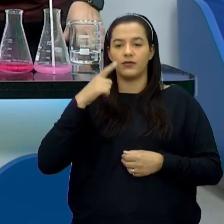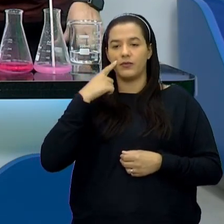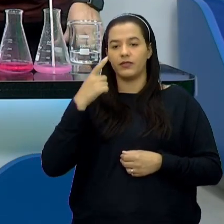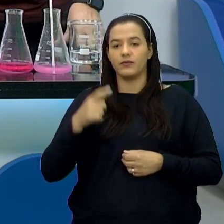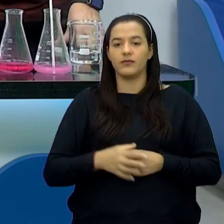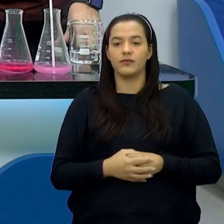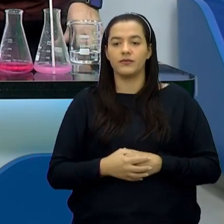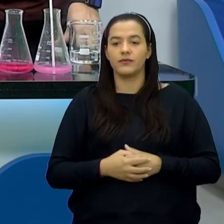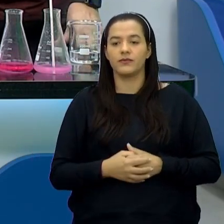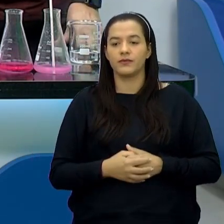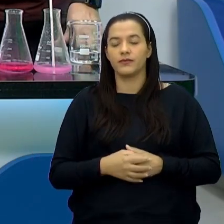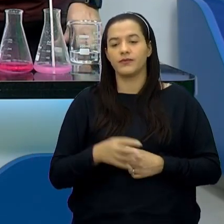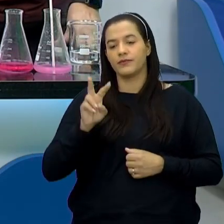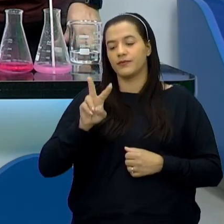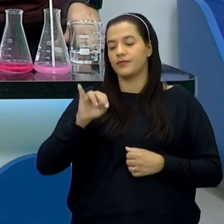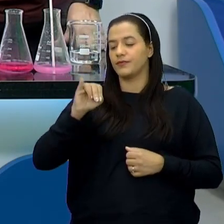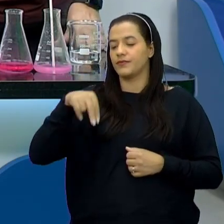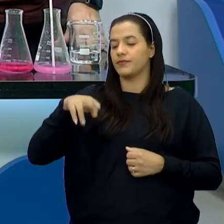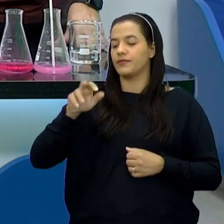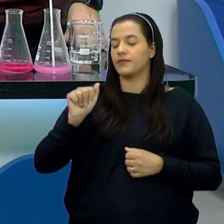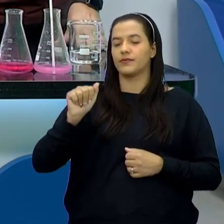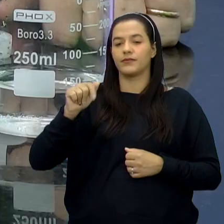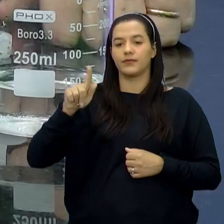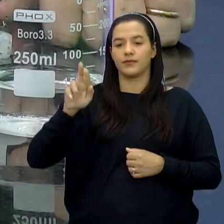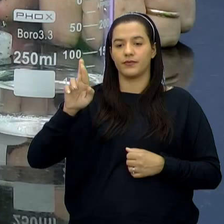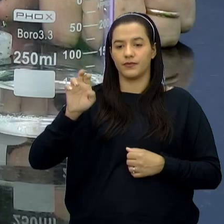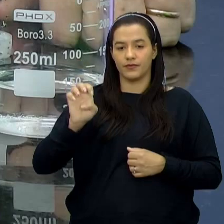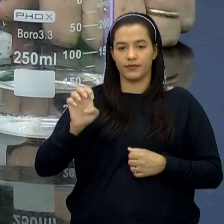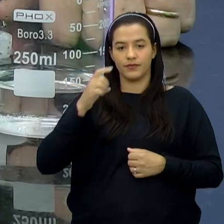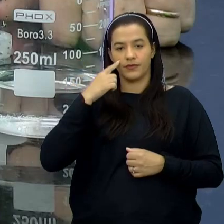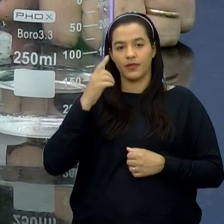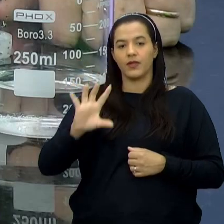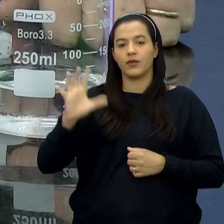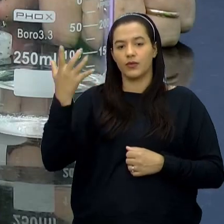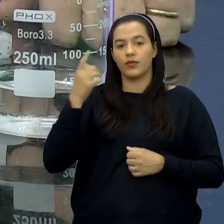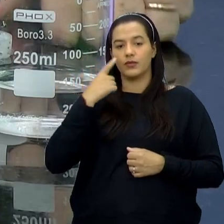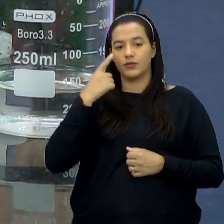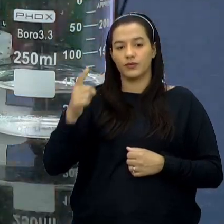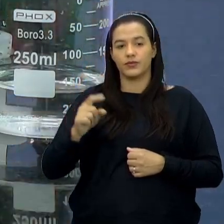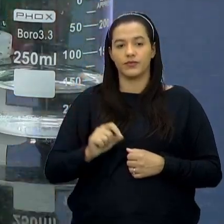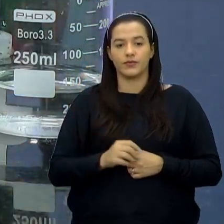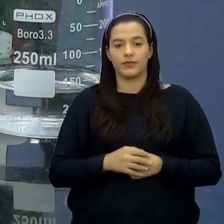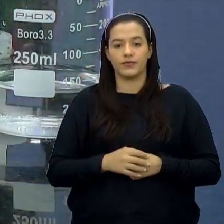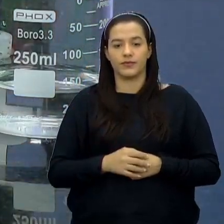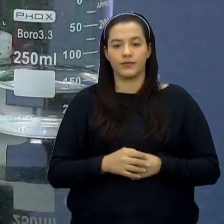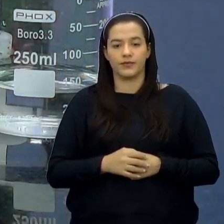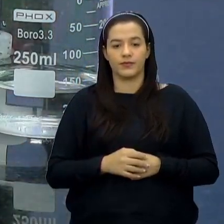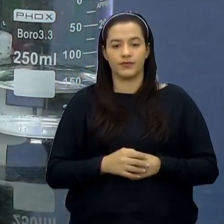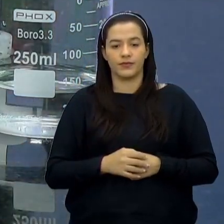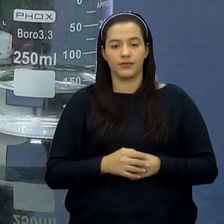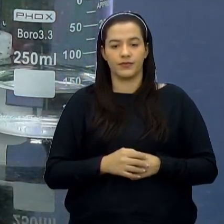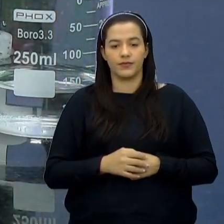esse vinagre, o que vai acontecer? Deixa eu colocar aqui mais perto para